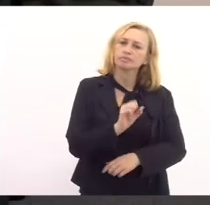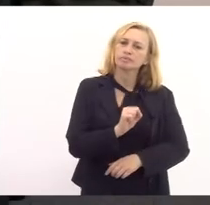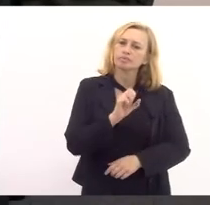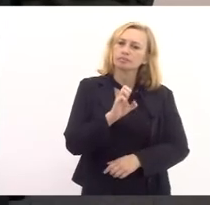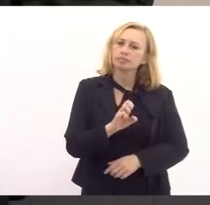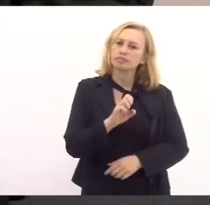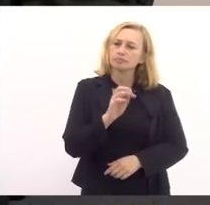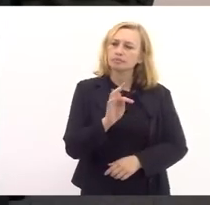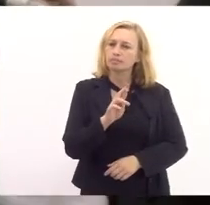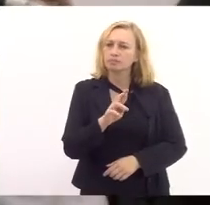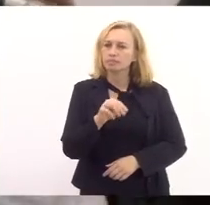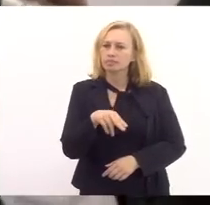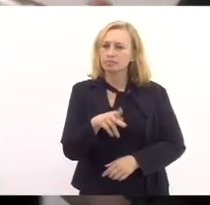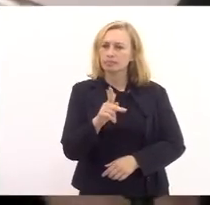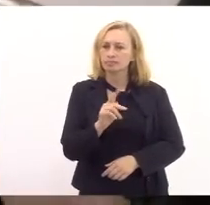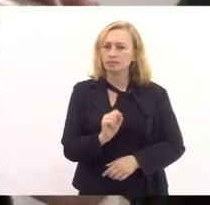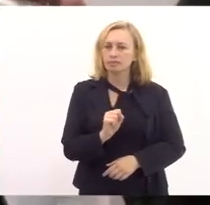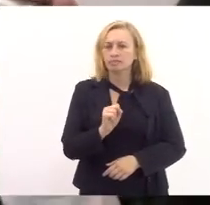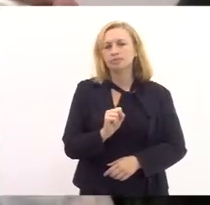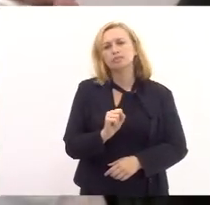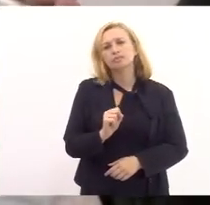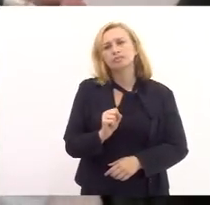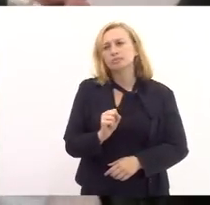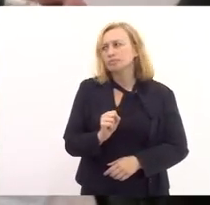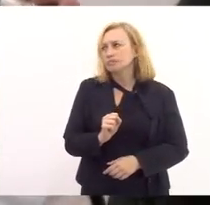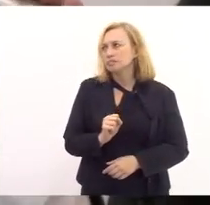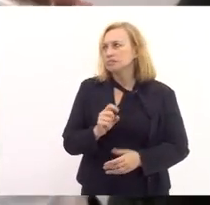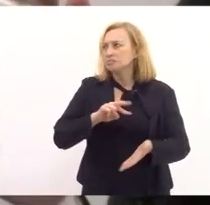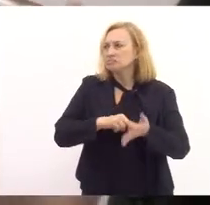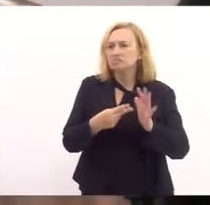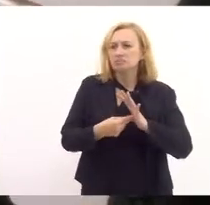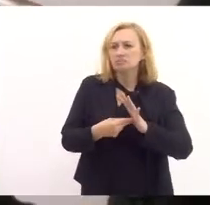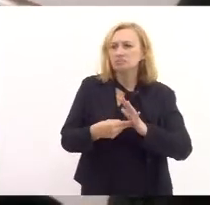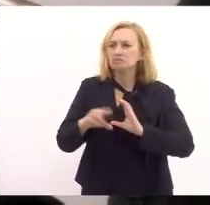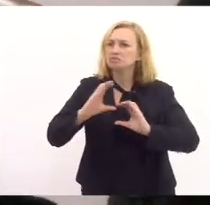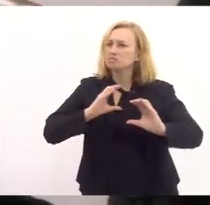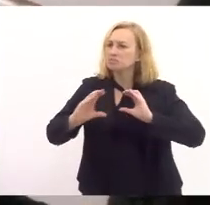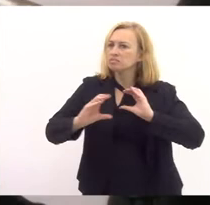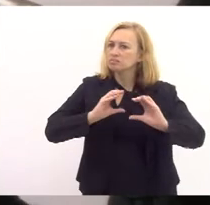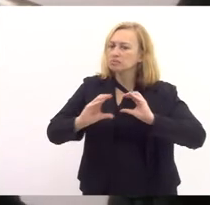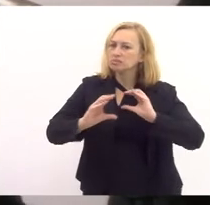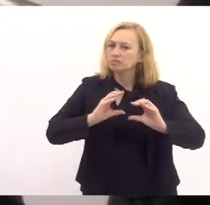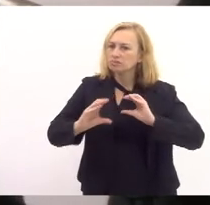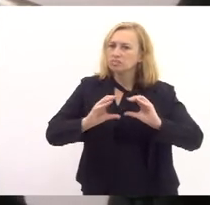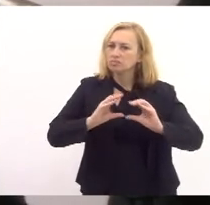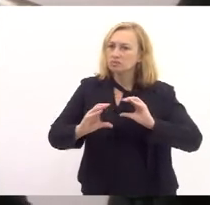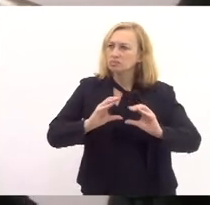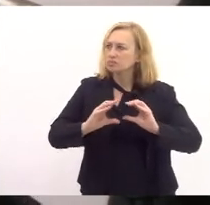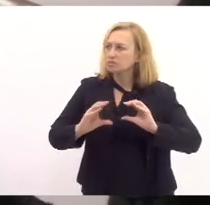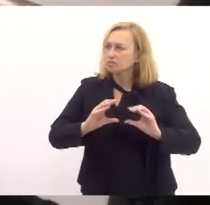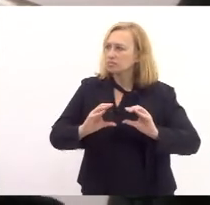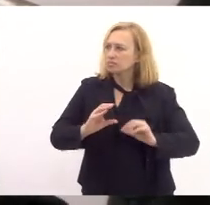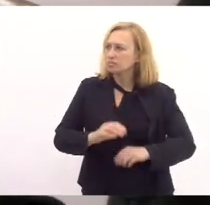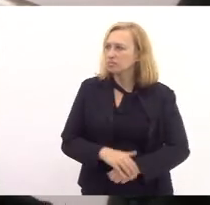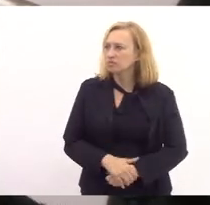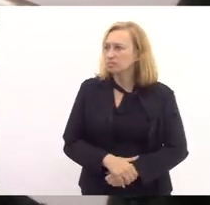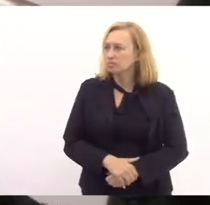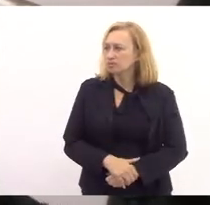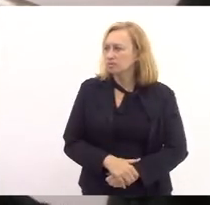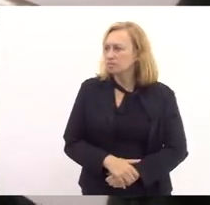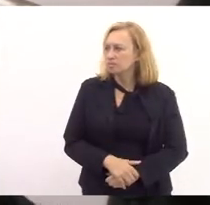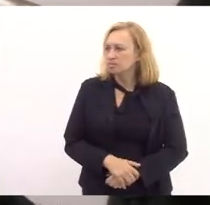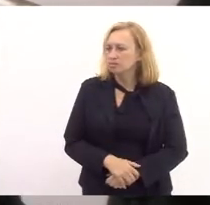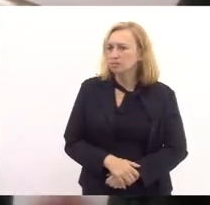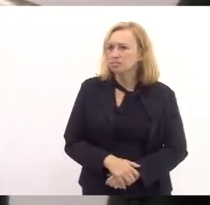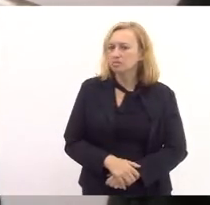para o Alexandre Daiuto, significa fazer a interlocução com o poder concedente. Não é?